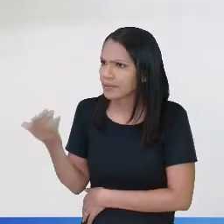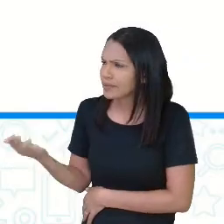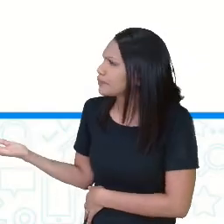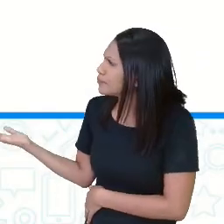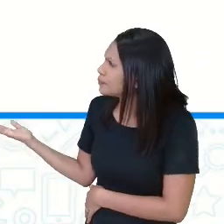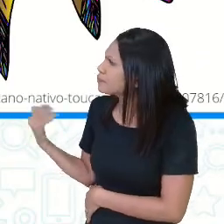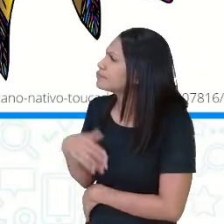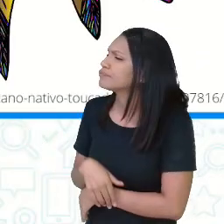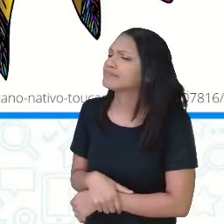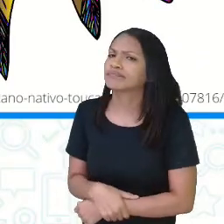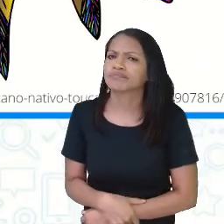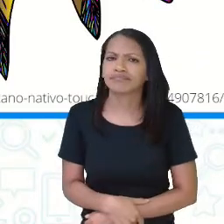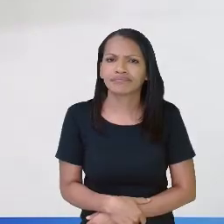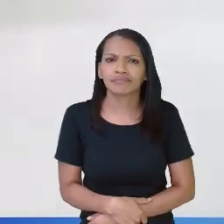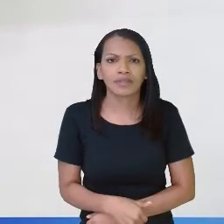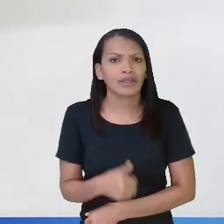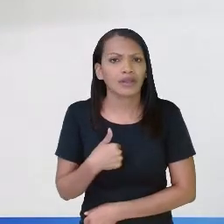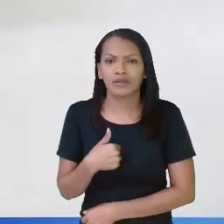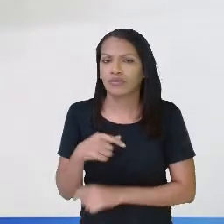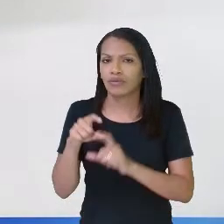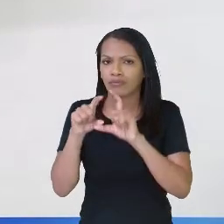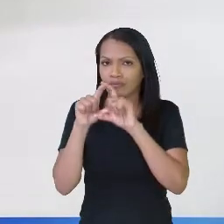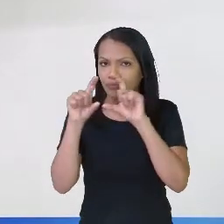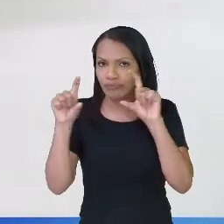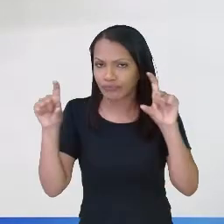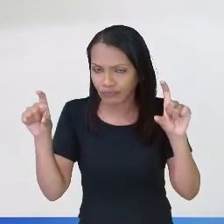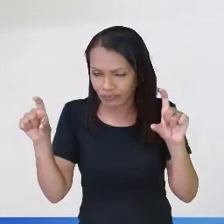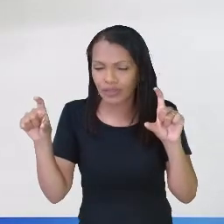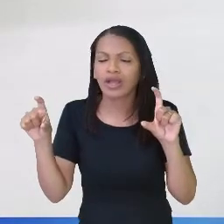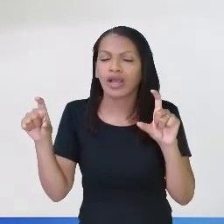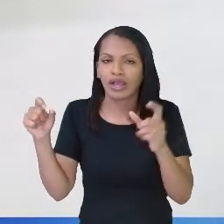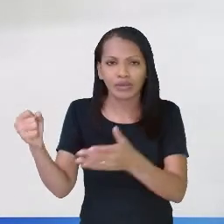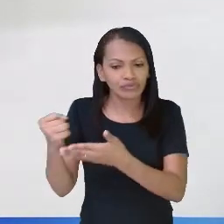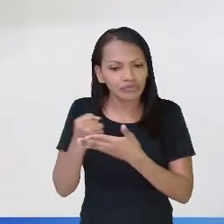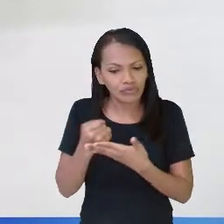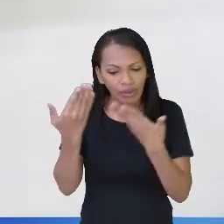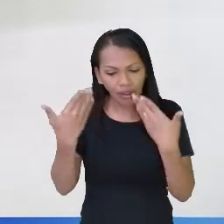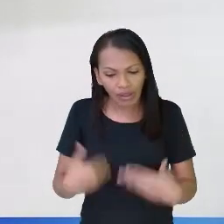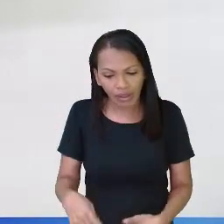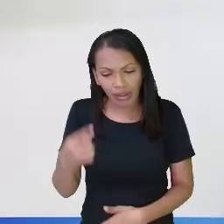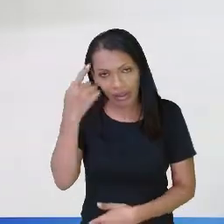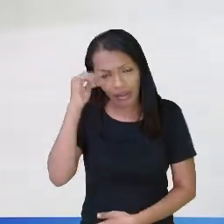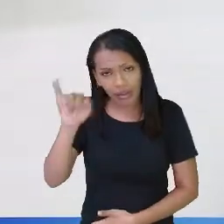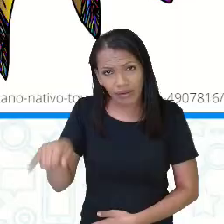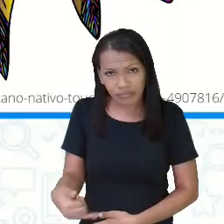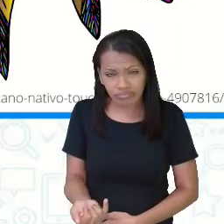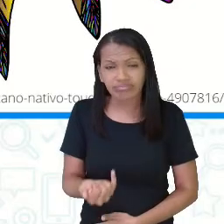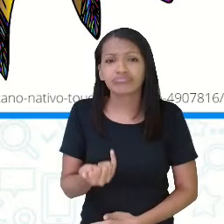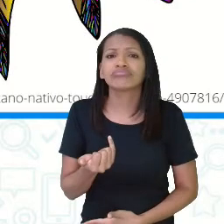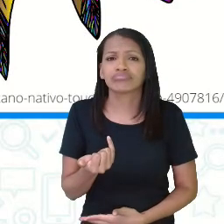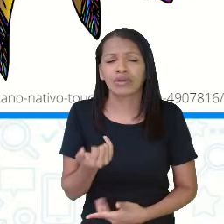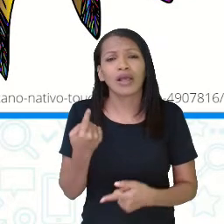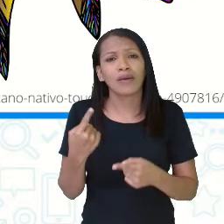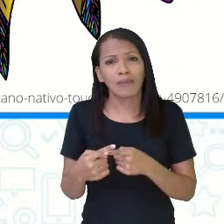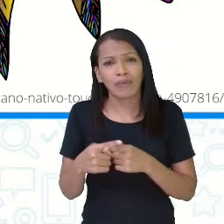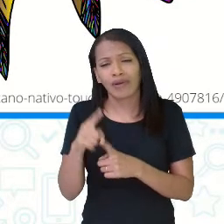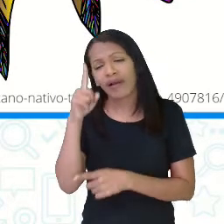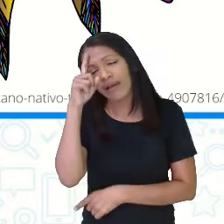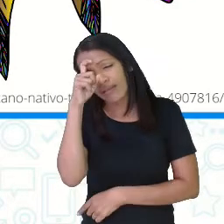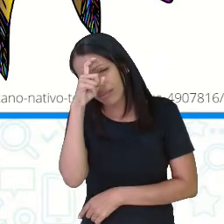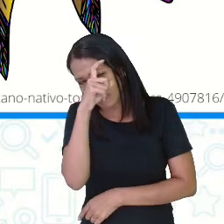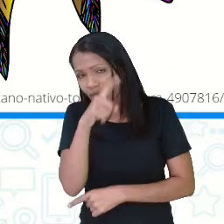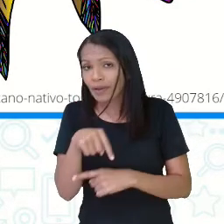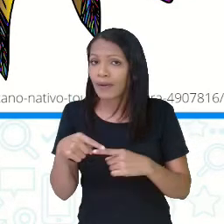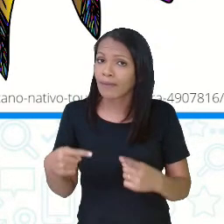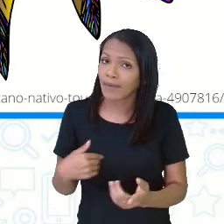novamente. Eu não vou ler o título para ajudar a minha amiga Jéssica aqui e para também não ficar lendo bem devagarzinho, né? Porque é difícil.